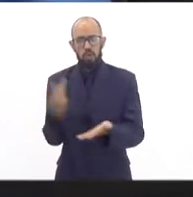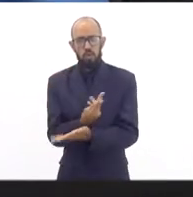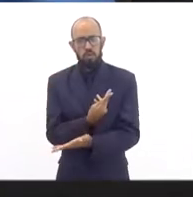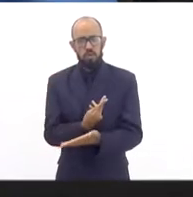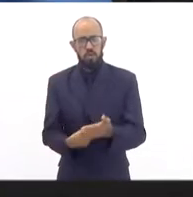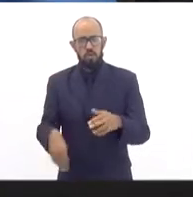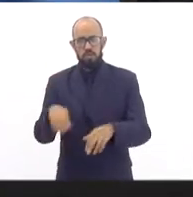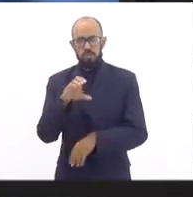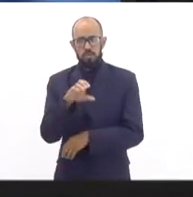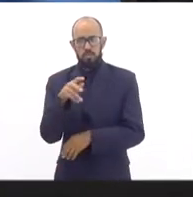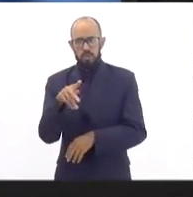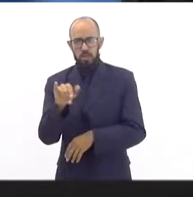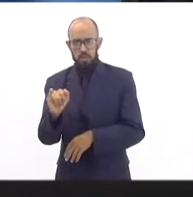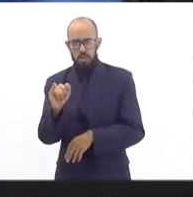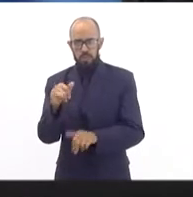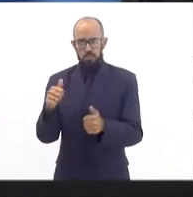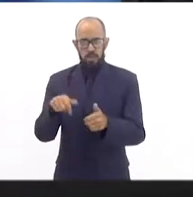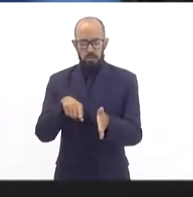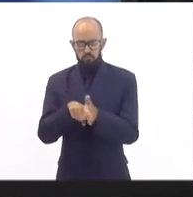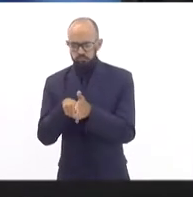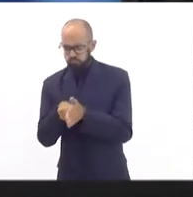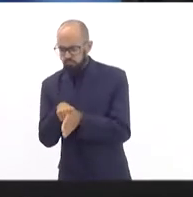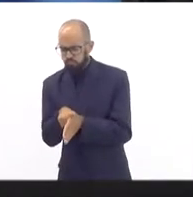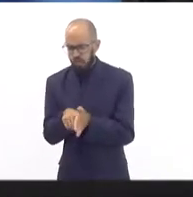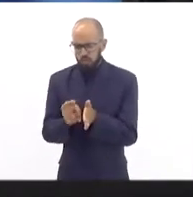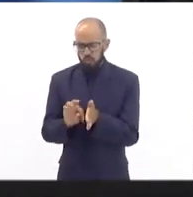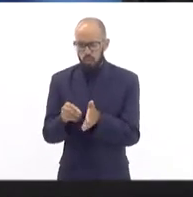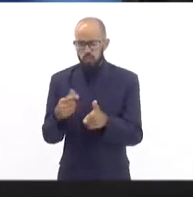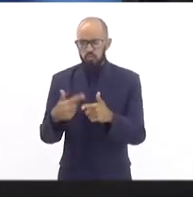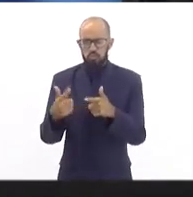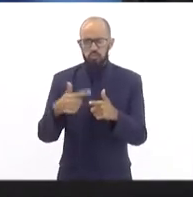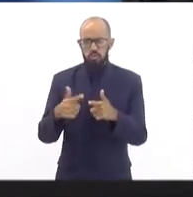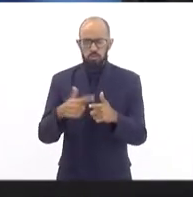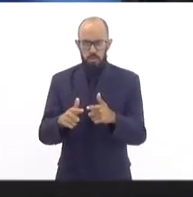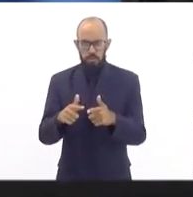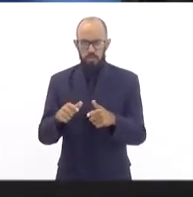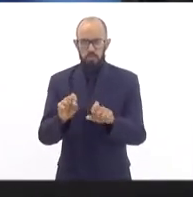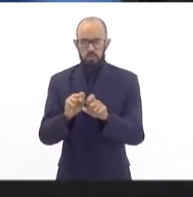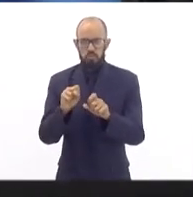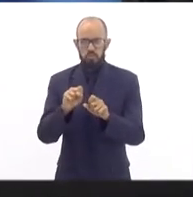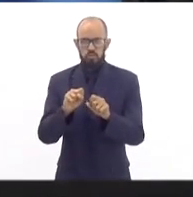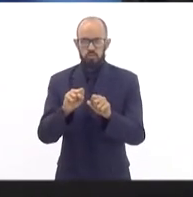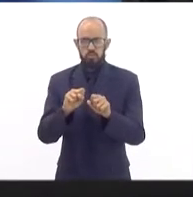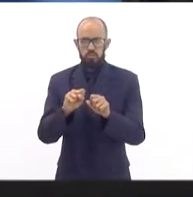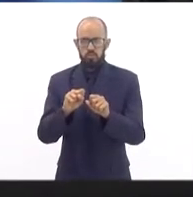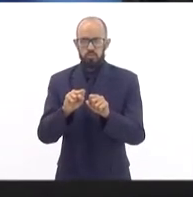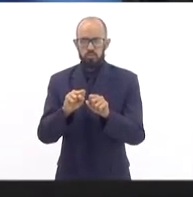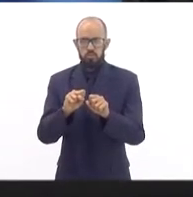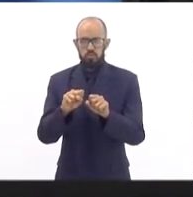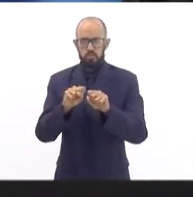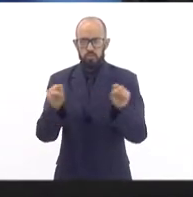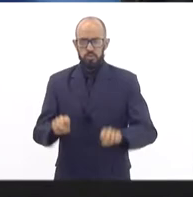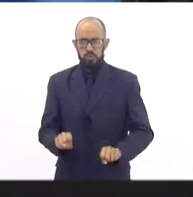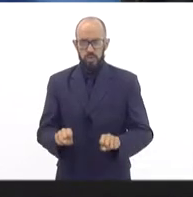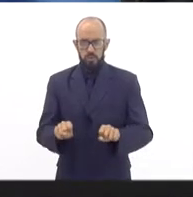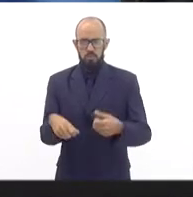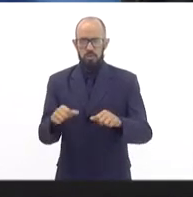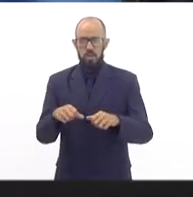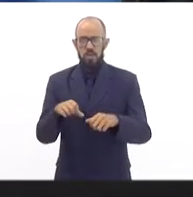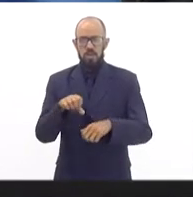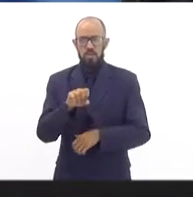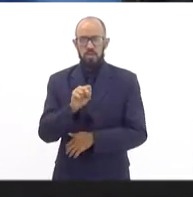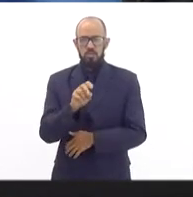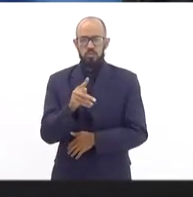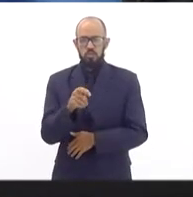e instalada no sentido de apurar todas as irregularidades do sistema da Supervia e que vem